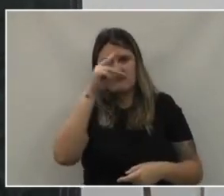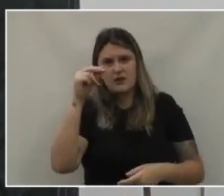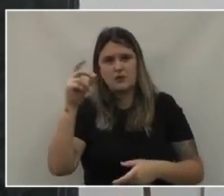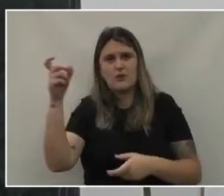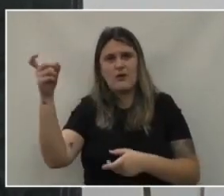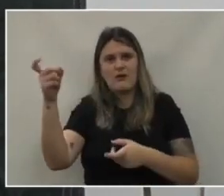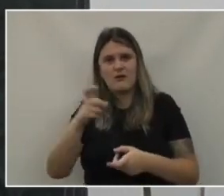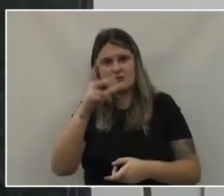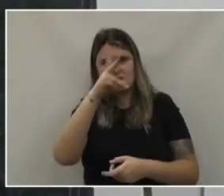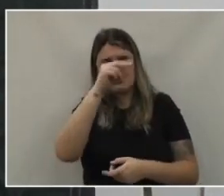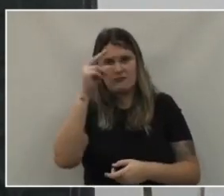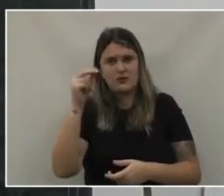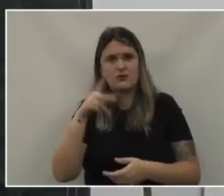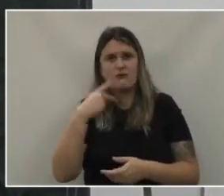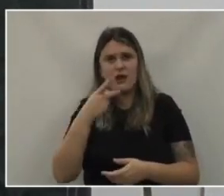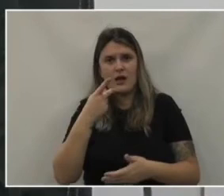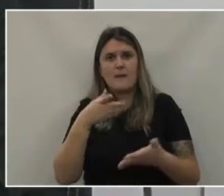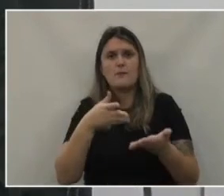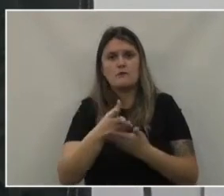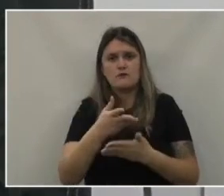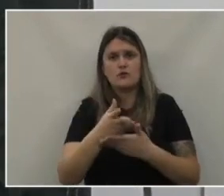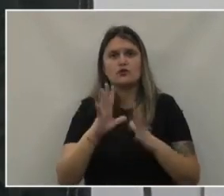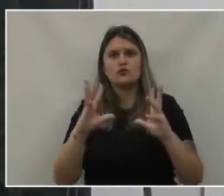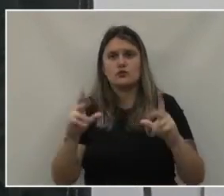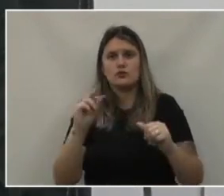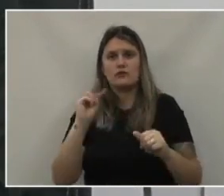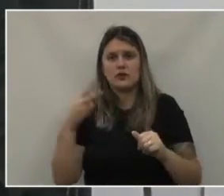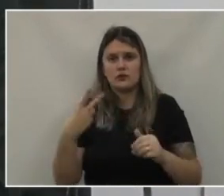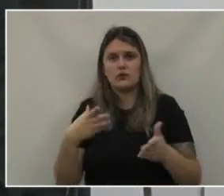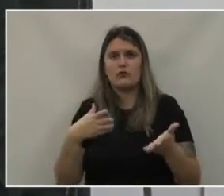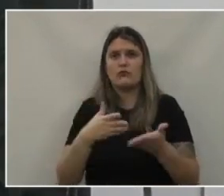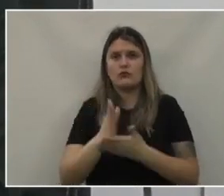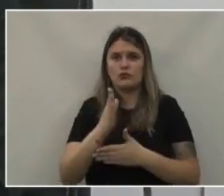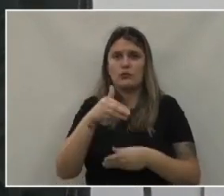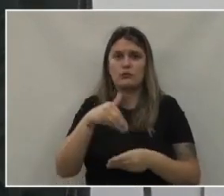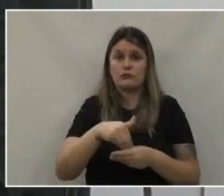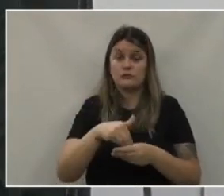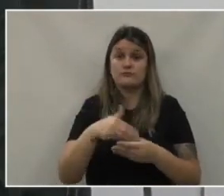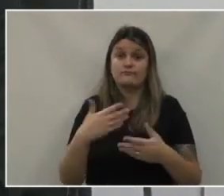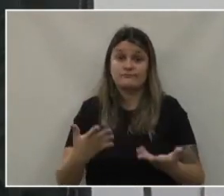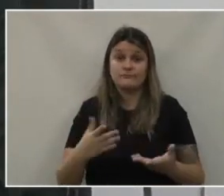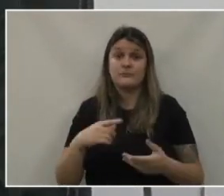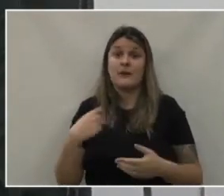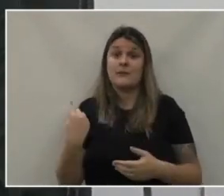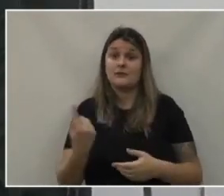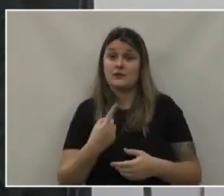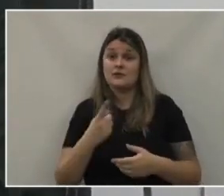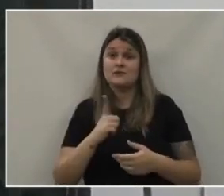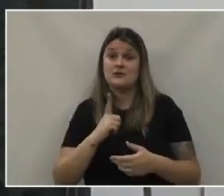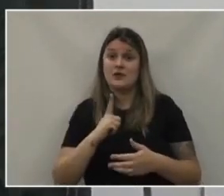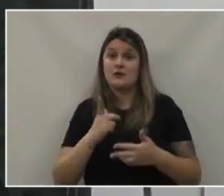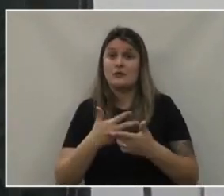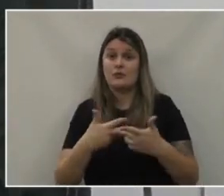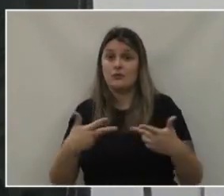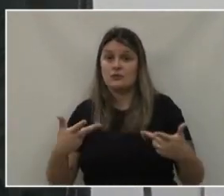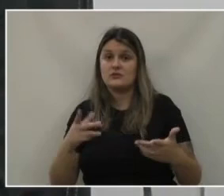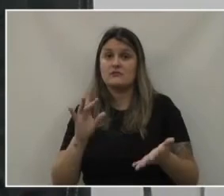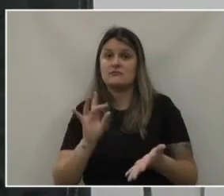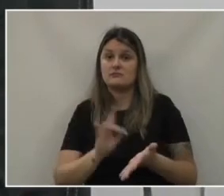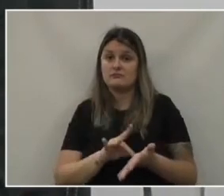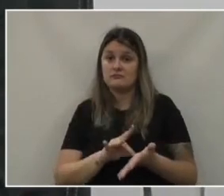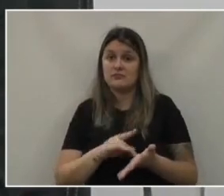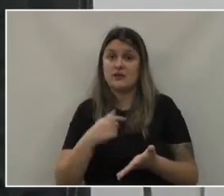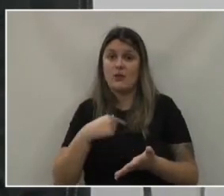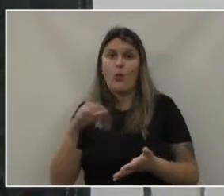para vir aqui falar, aprovada pela totalidade dos senhores vereadores, mas nós temos coisas que realmente